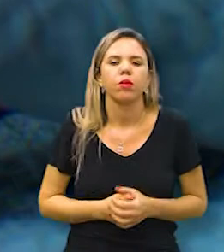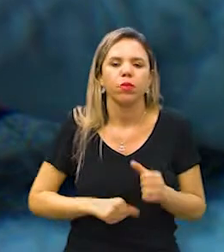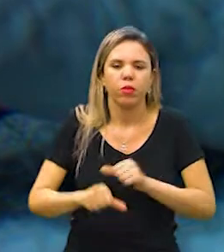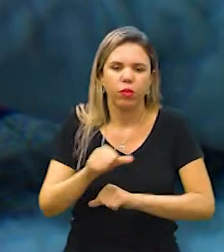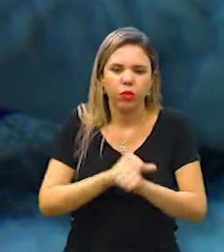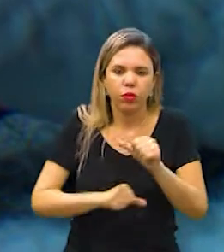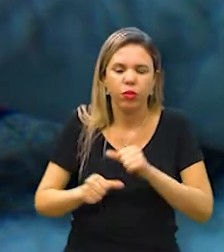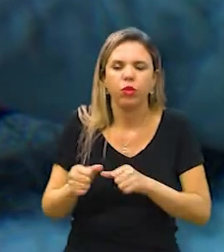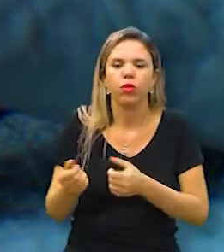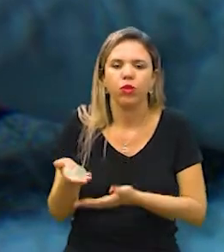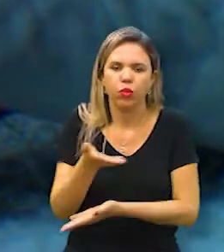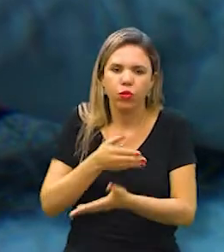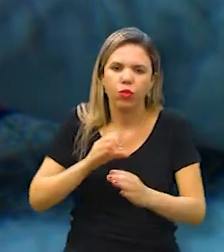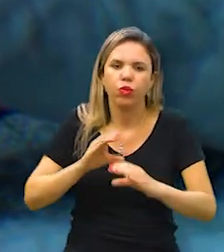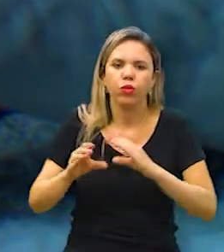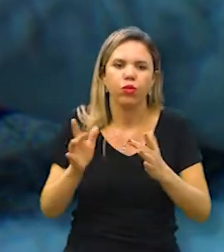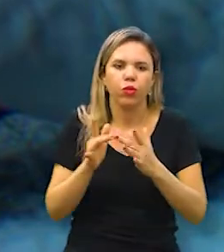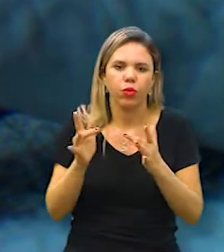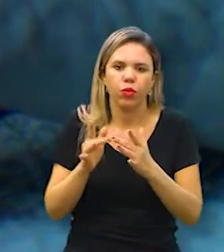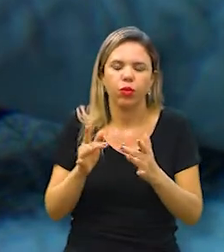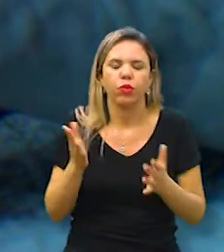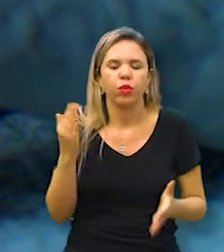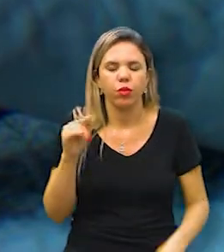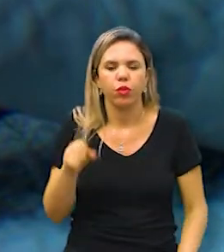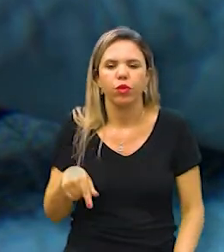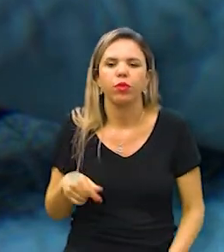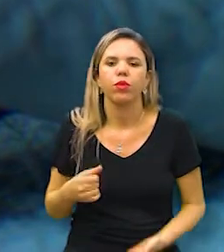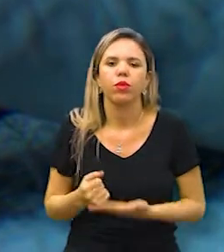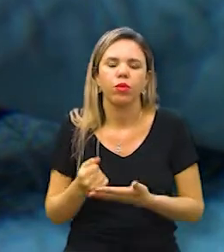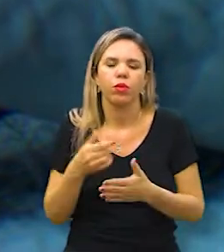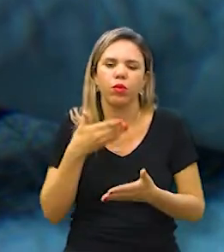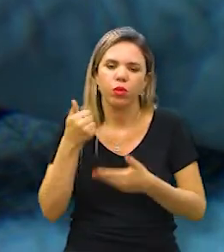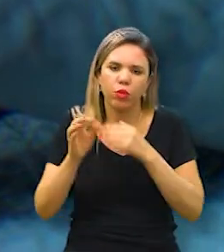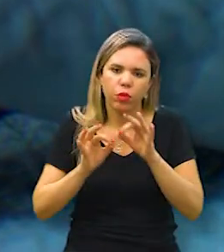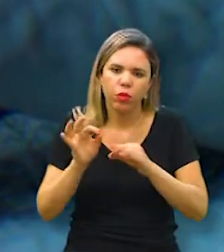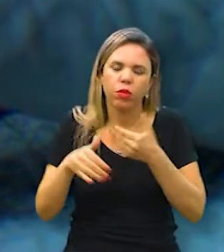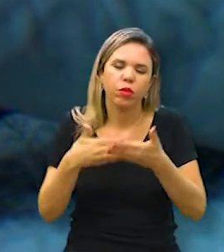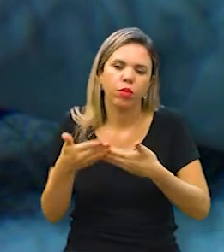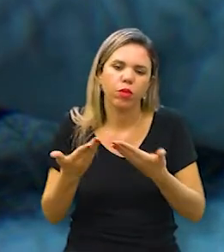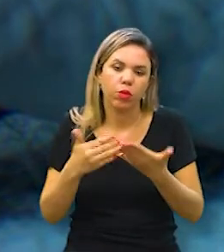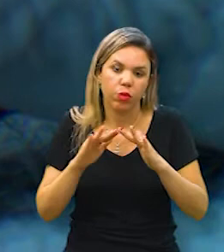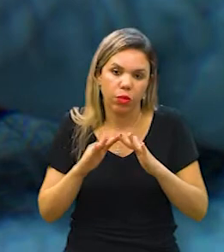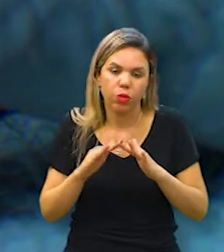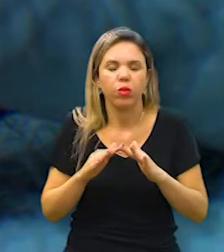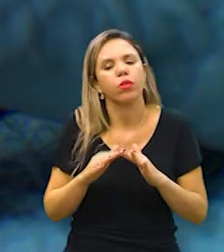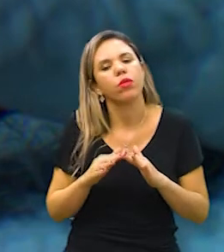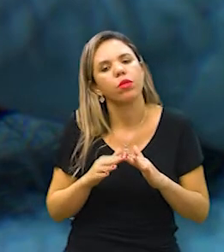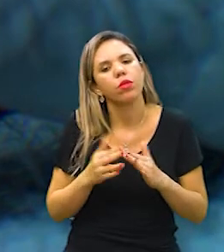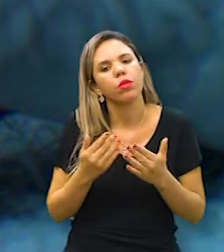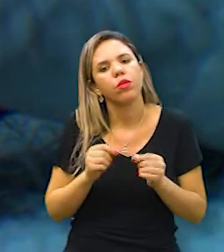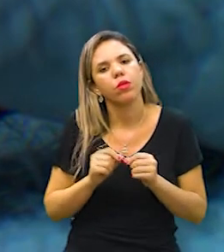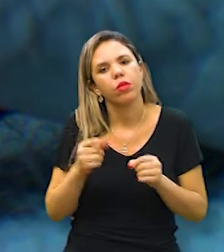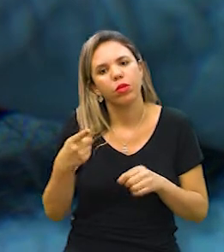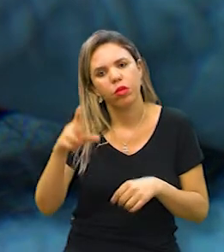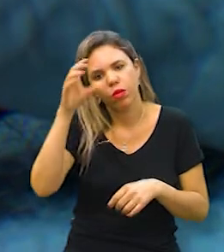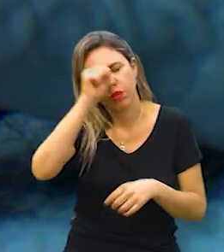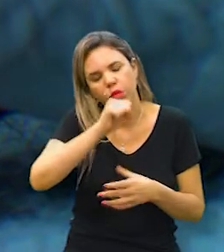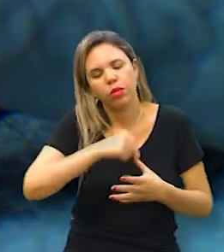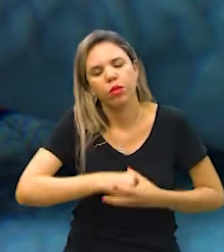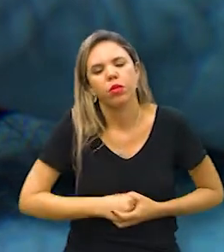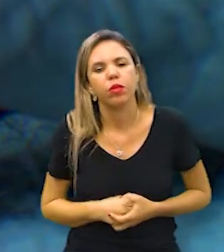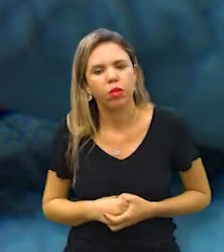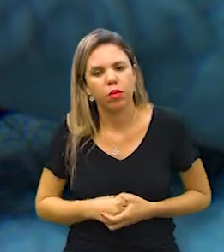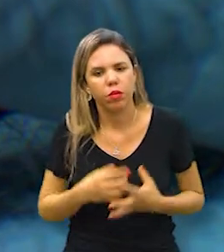mais social. Eu sei que isso foram melhorando na escola, porque para ir na escola, para o seu aprendizado,